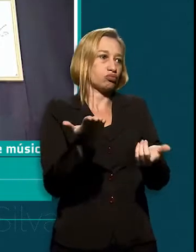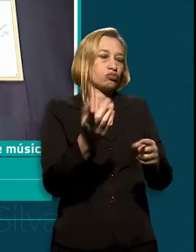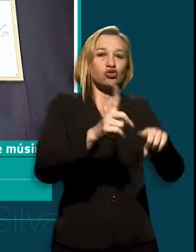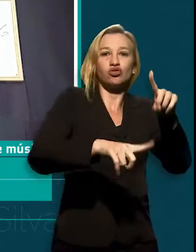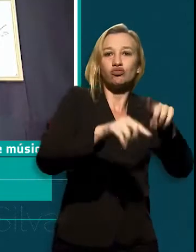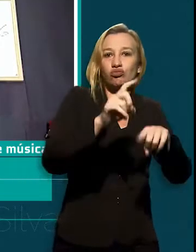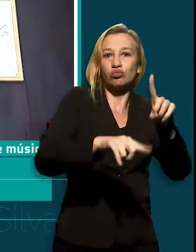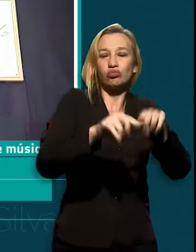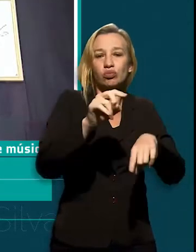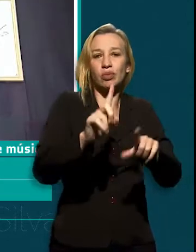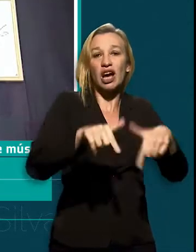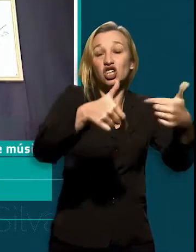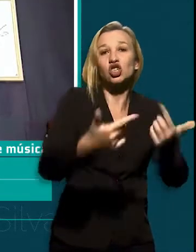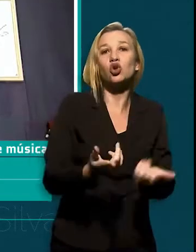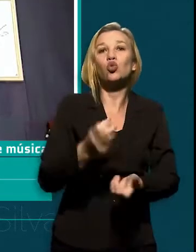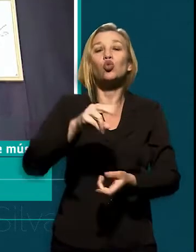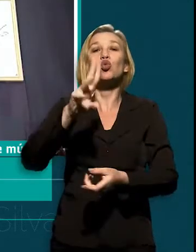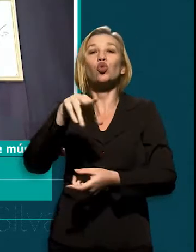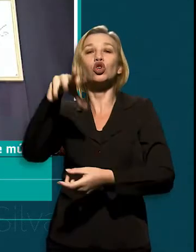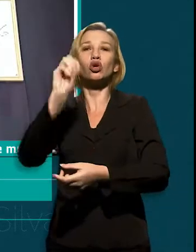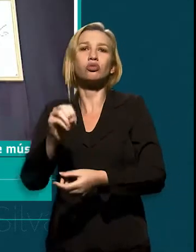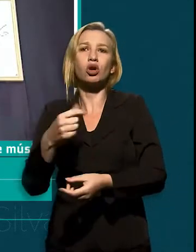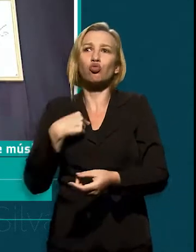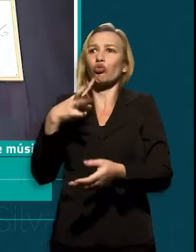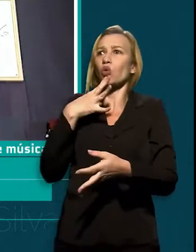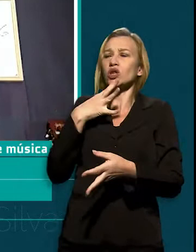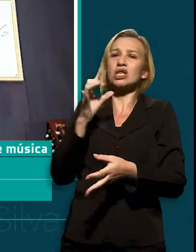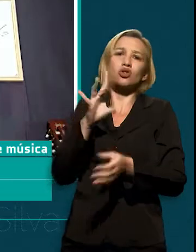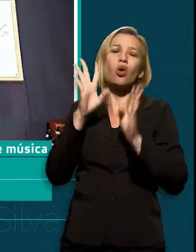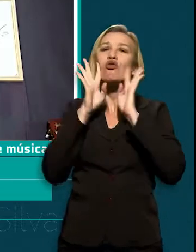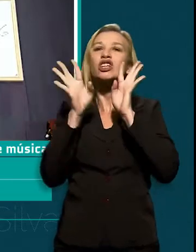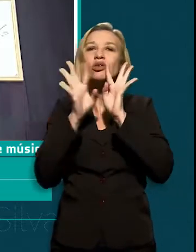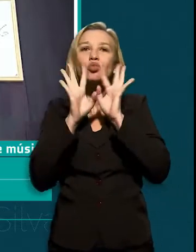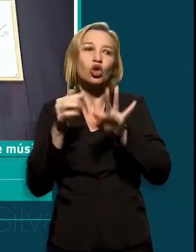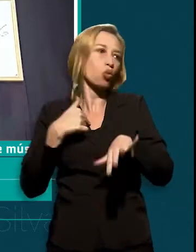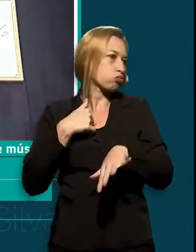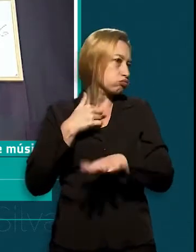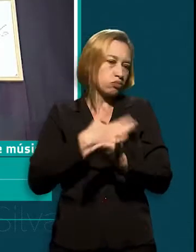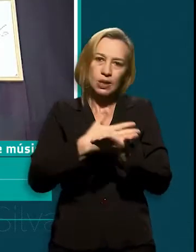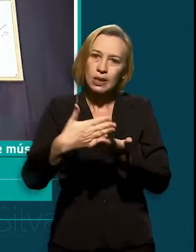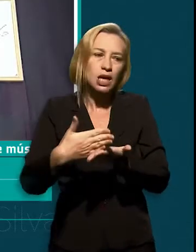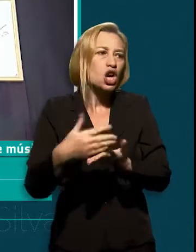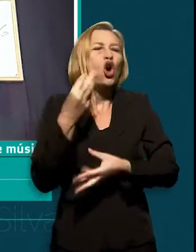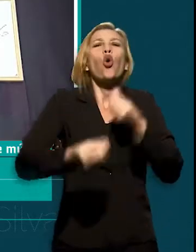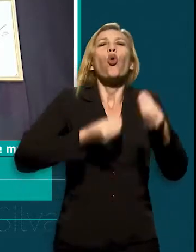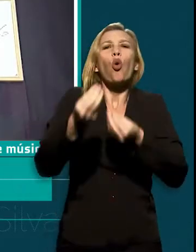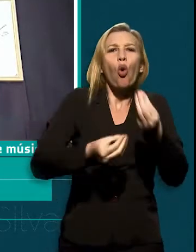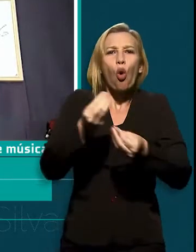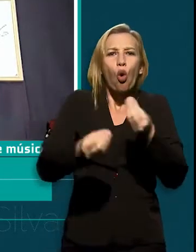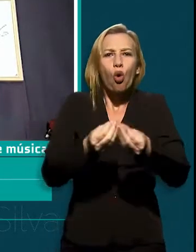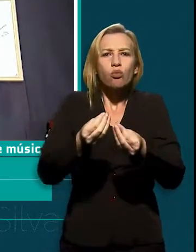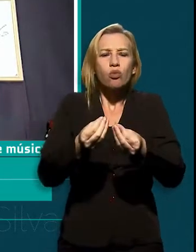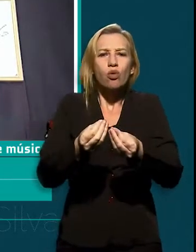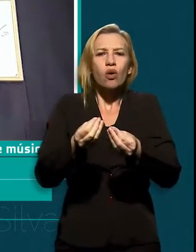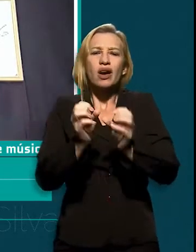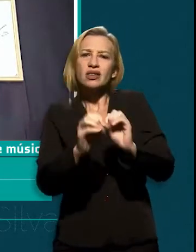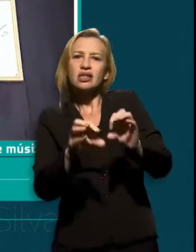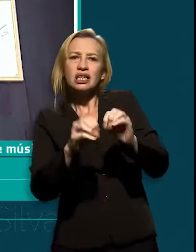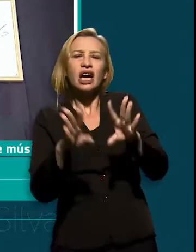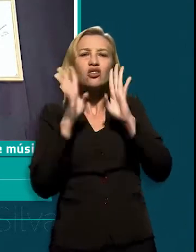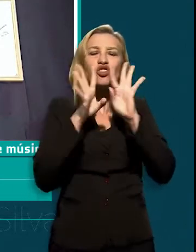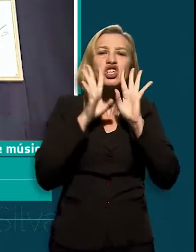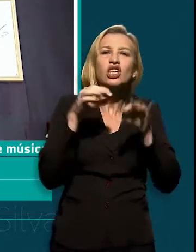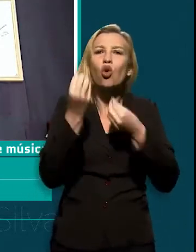usaria. A única que eu conhecia, né, era o Facebook. Comecei assim, no Facebook. E aí, como colocar essa turma no